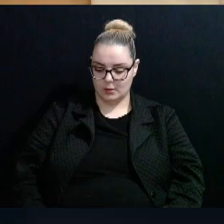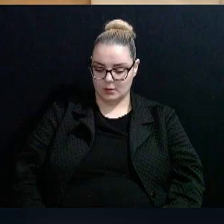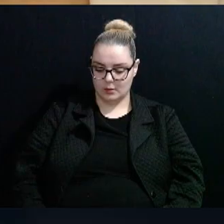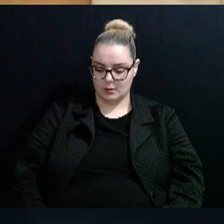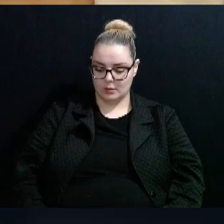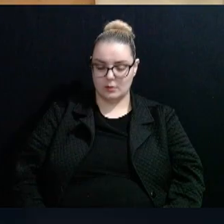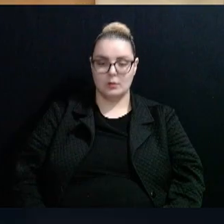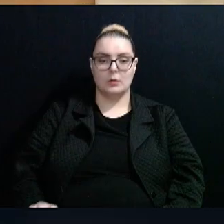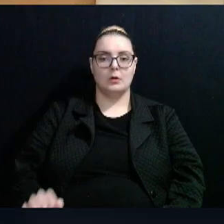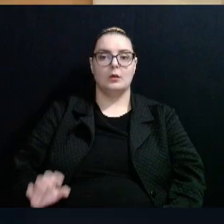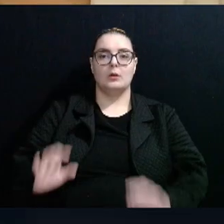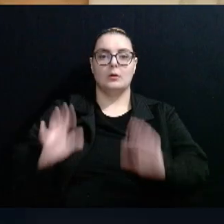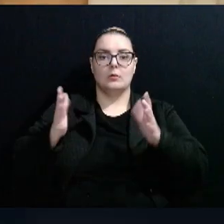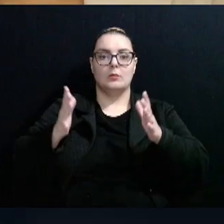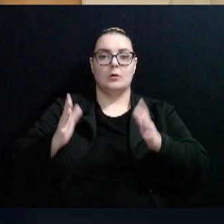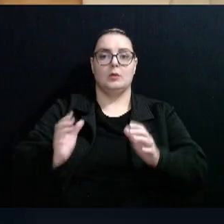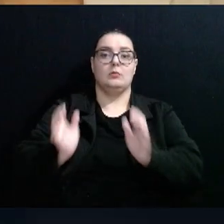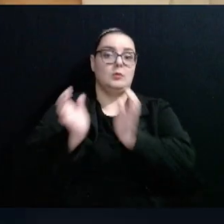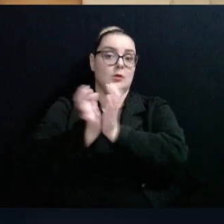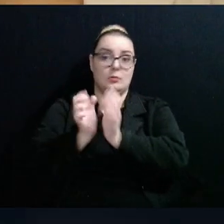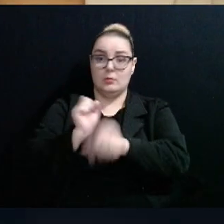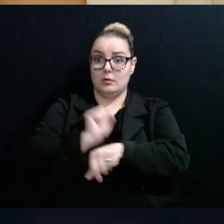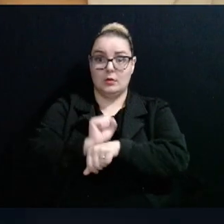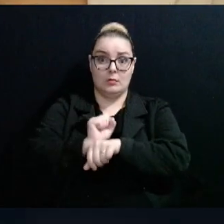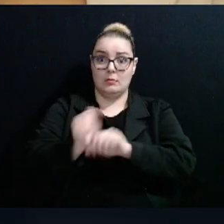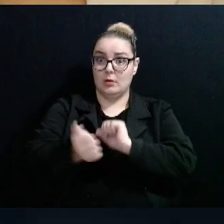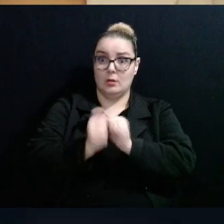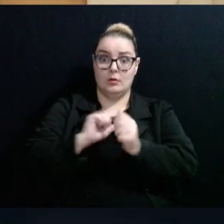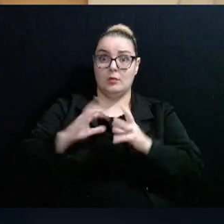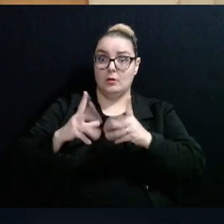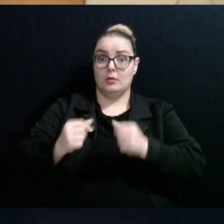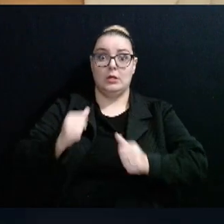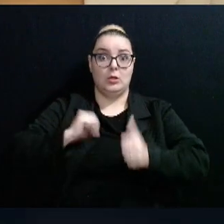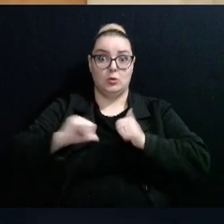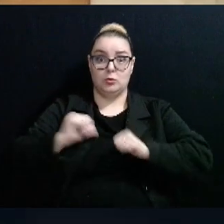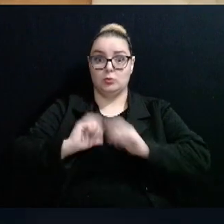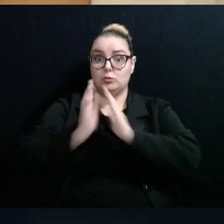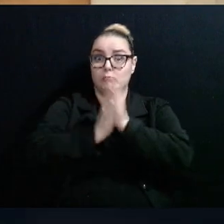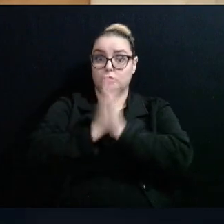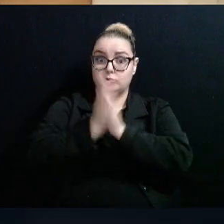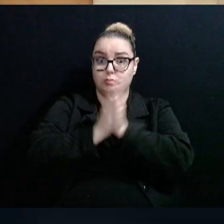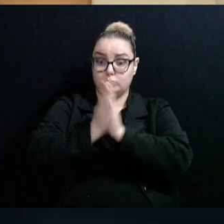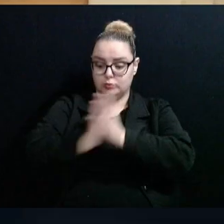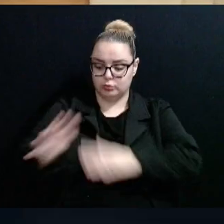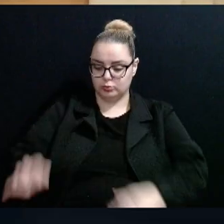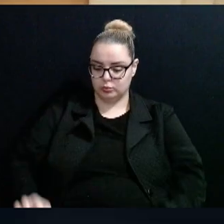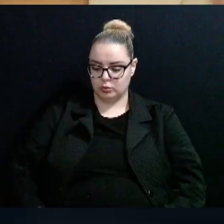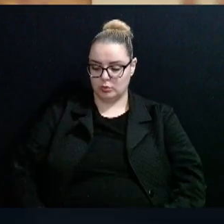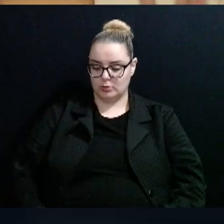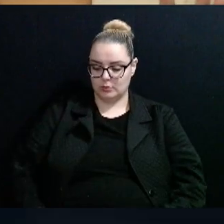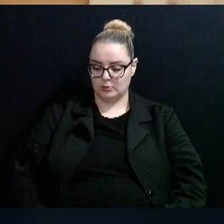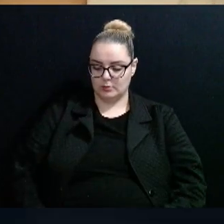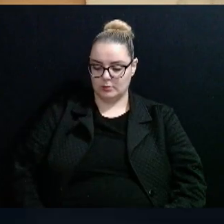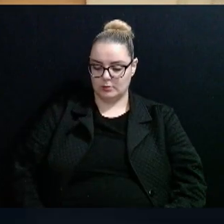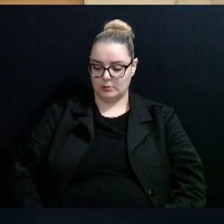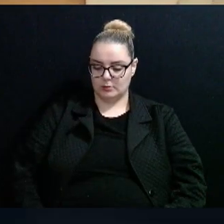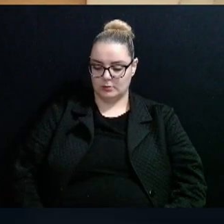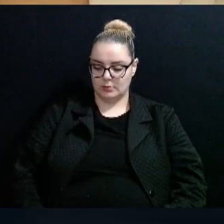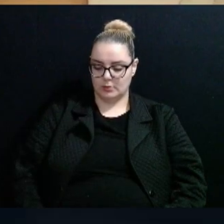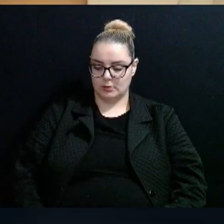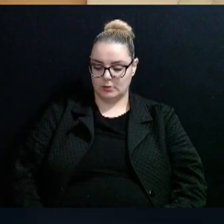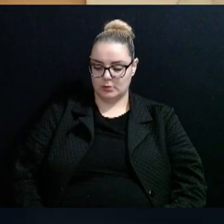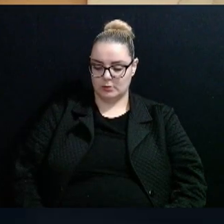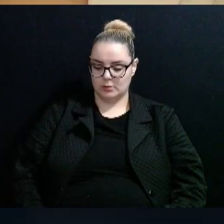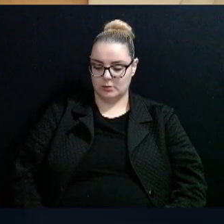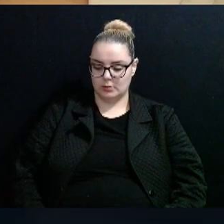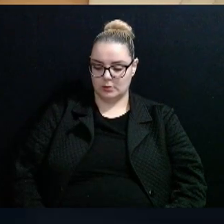Copa do Mundo e vai esperar o jogo com toda aquela ansiedade, né? Então tá tudo preparado. Se você parar para dar uma olhadinha aí, o pessoal está